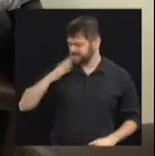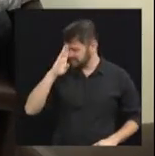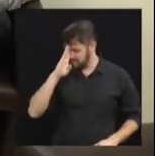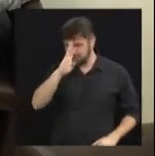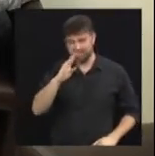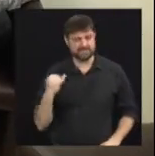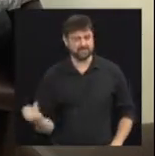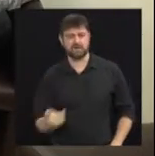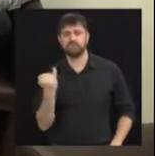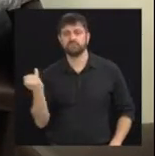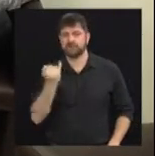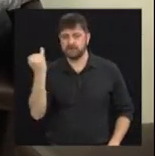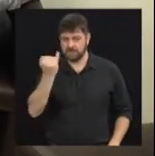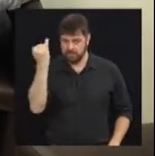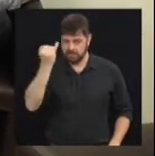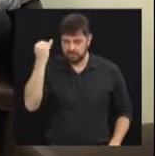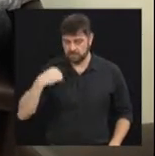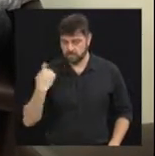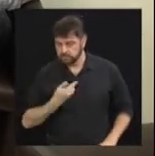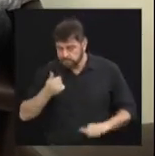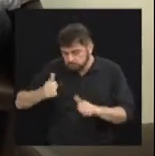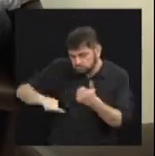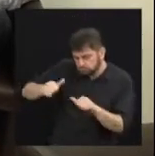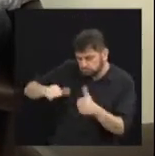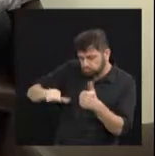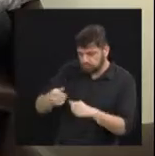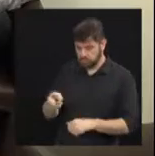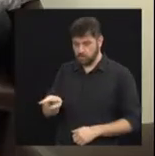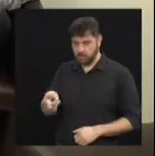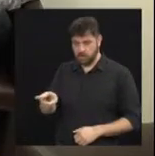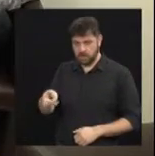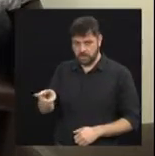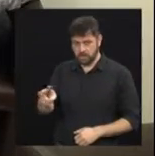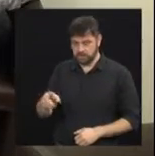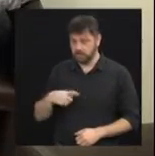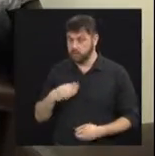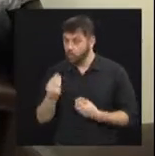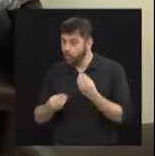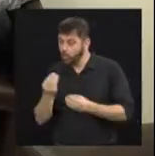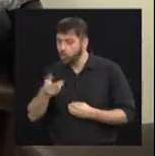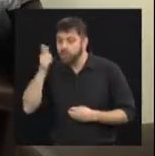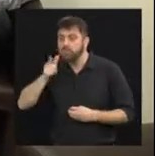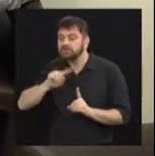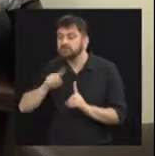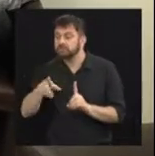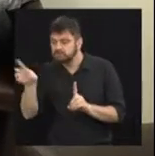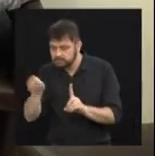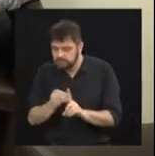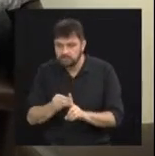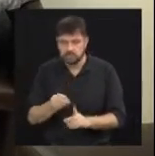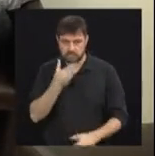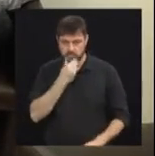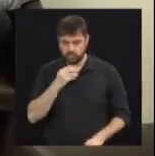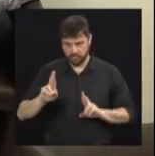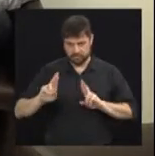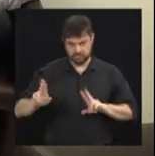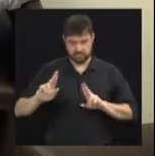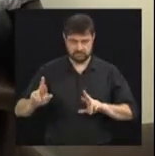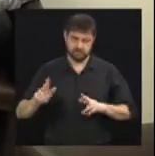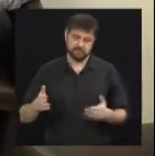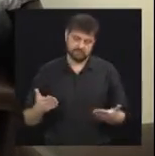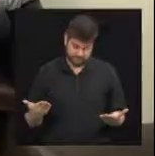muito importante quando nós avaliamos o casal do ponto de vista reprodutivo. No caso do homem é diferente.